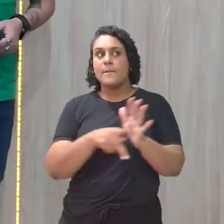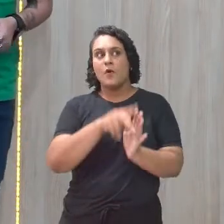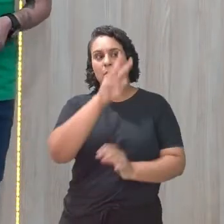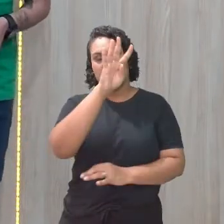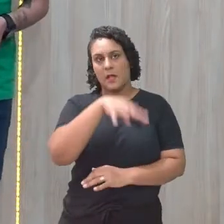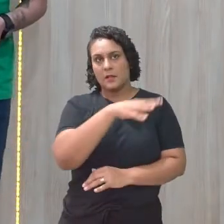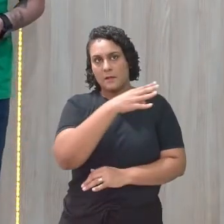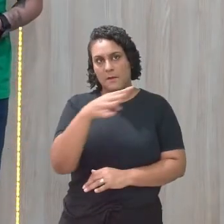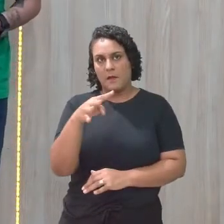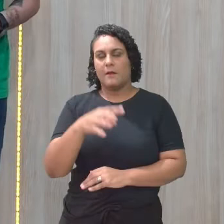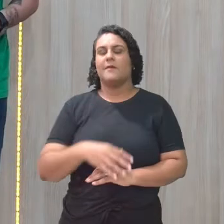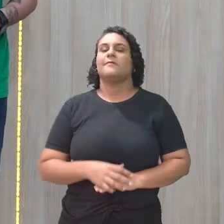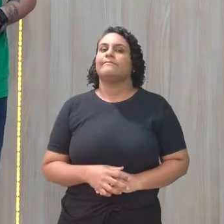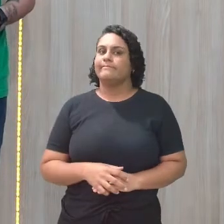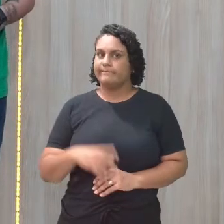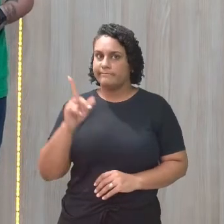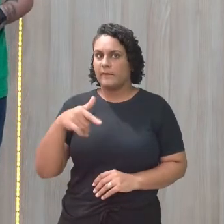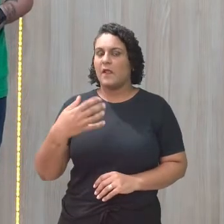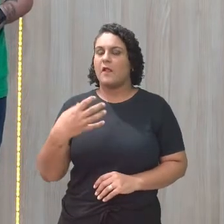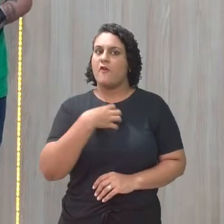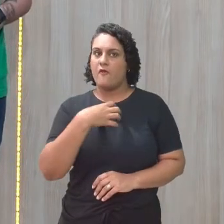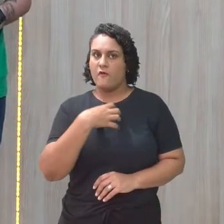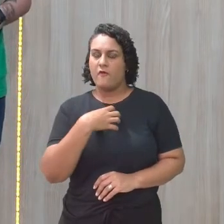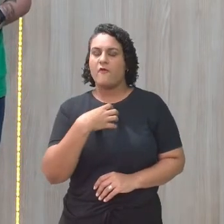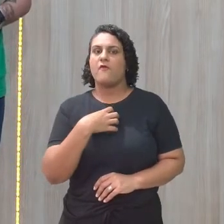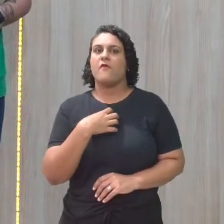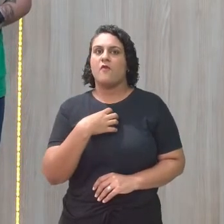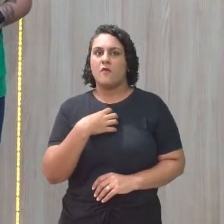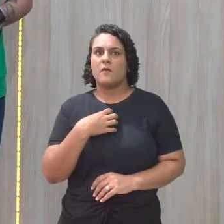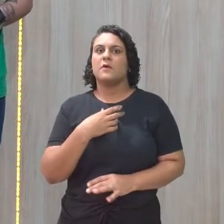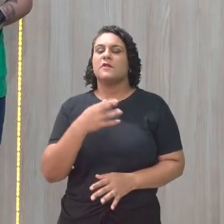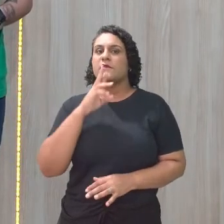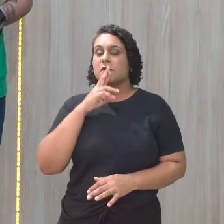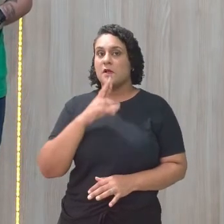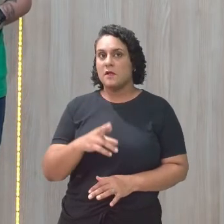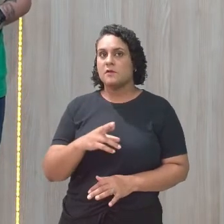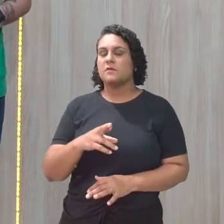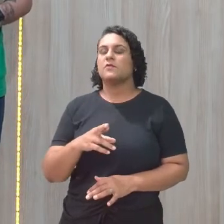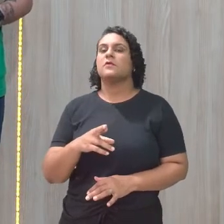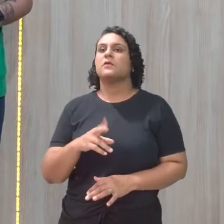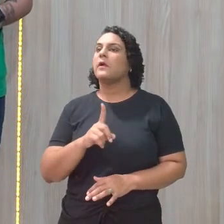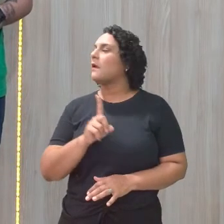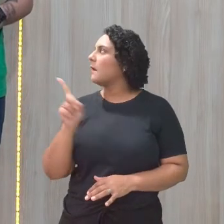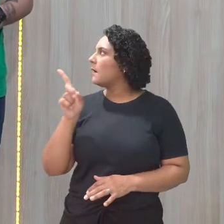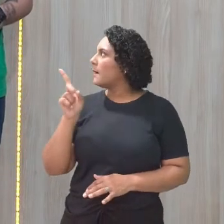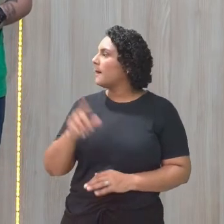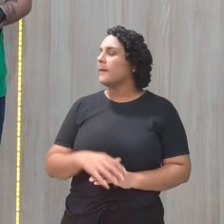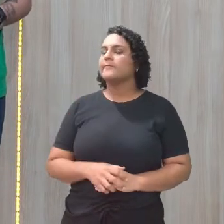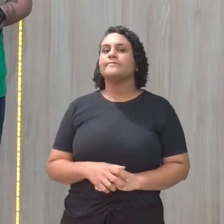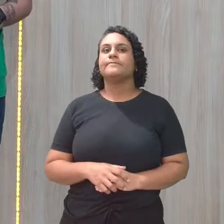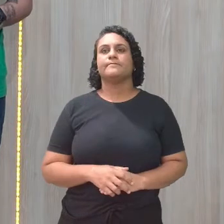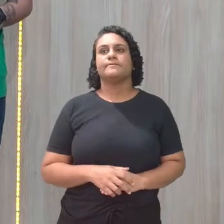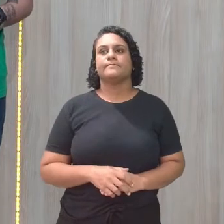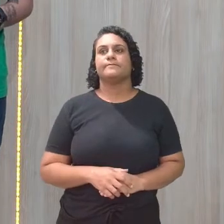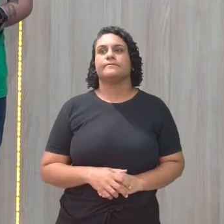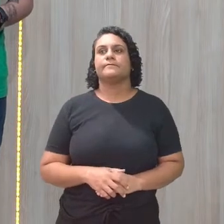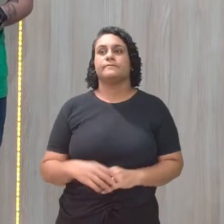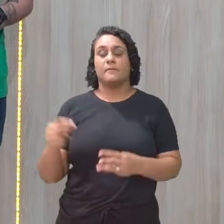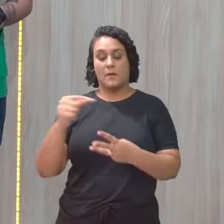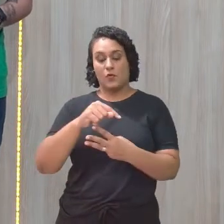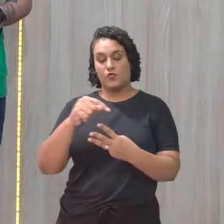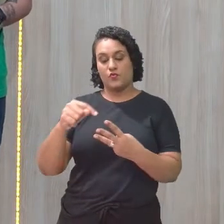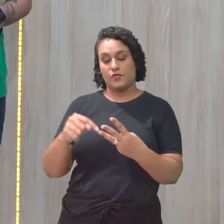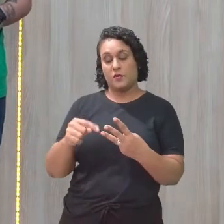tabela ali, tá certo? É uma maneira de você fazer essa representação, ok? Então, dos 3 números que a gente